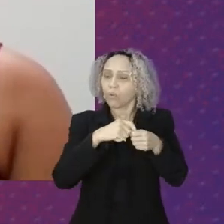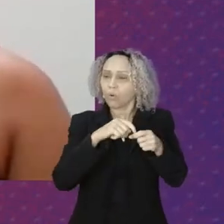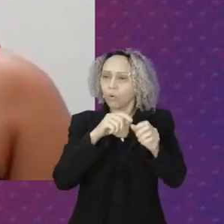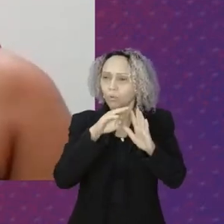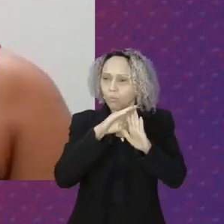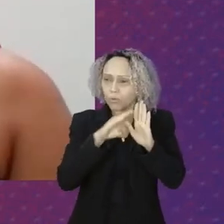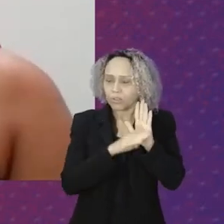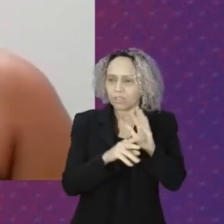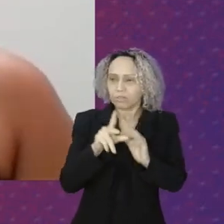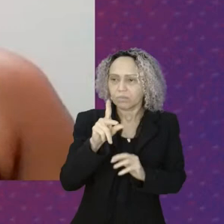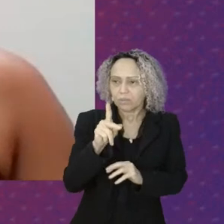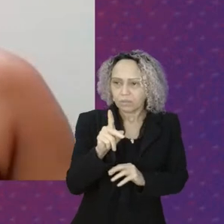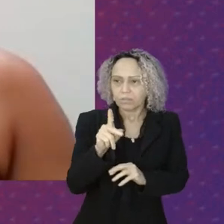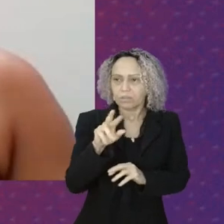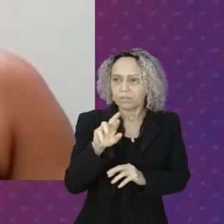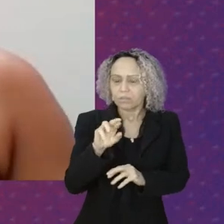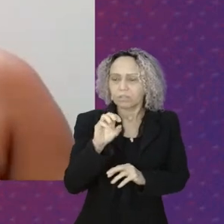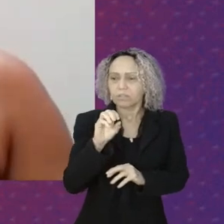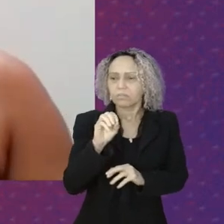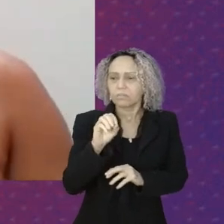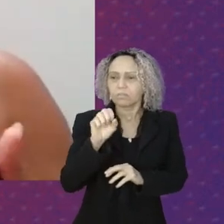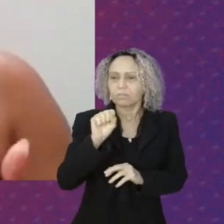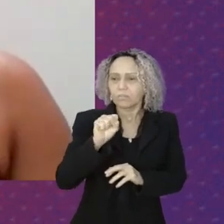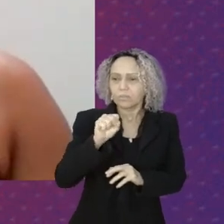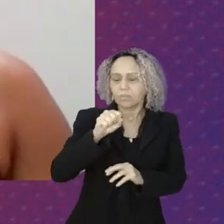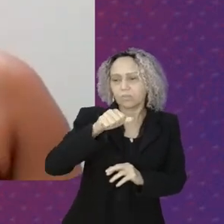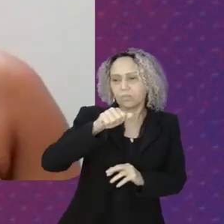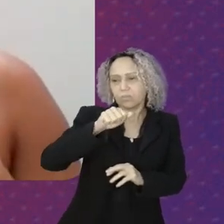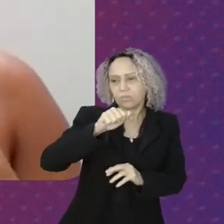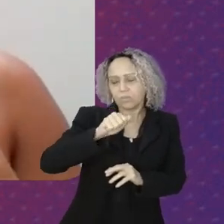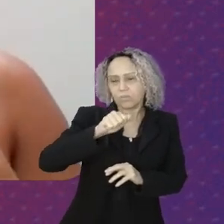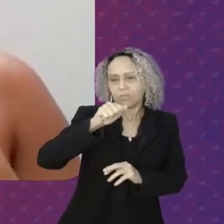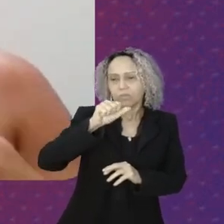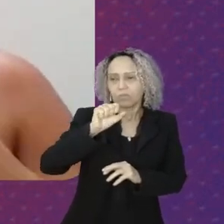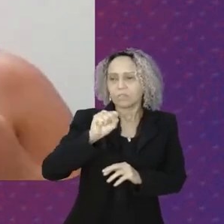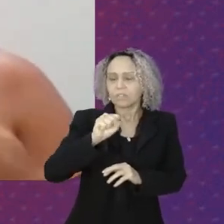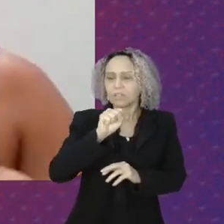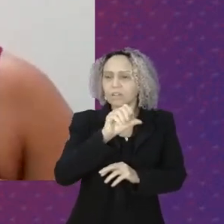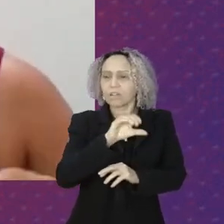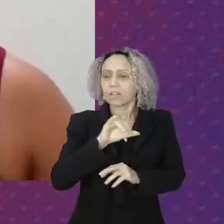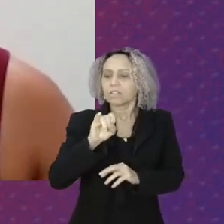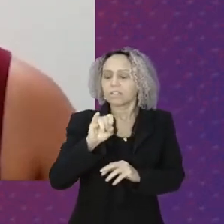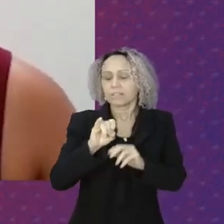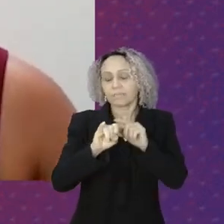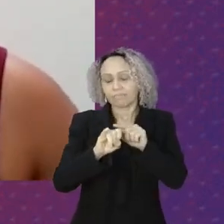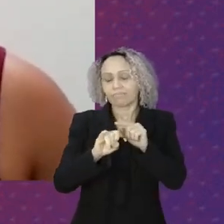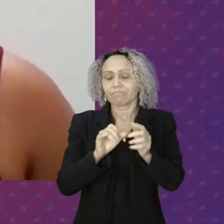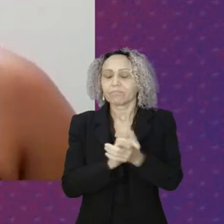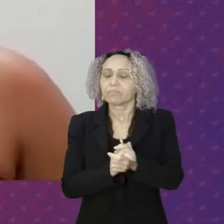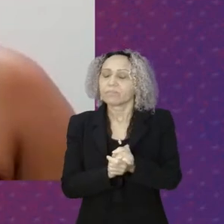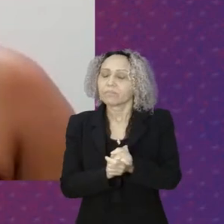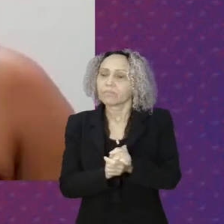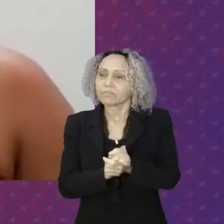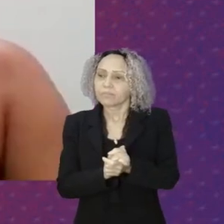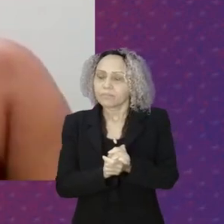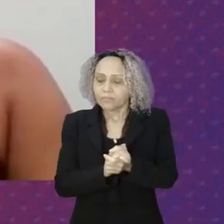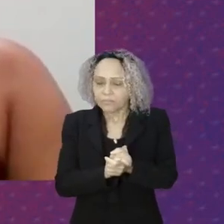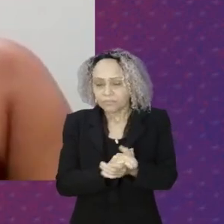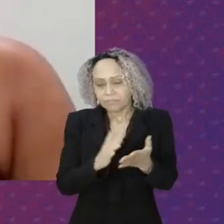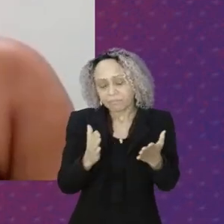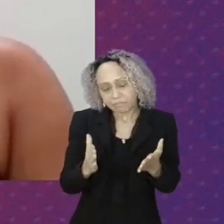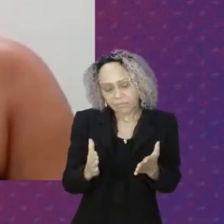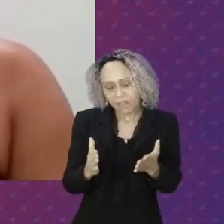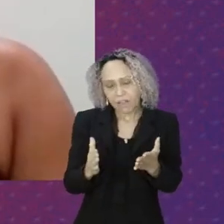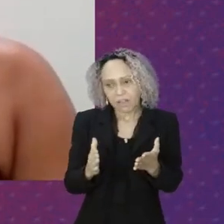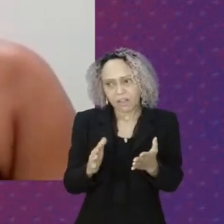PRONASSE, infelizmente, ele foi se desmanchando, né? Foi um programa e uma política que não teve continuidade com o passar do tempo, mas